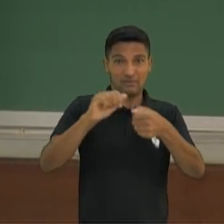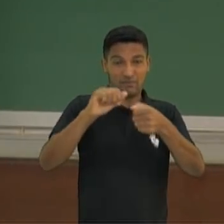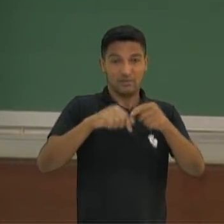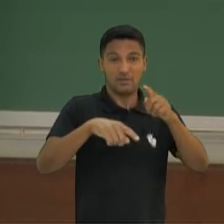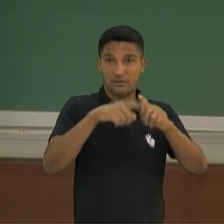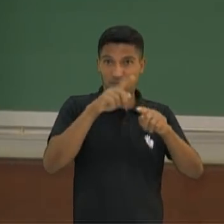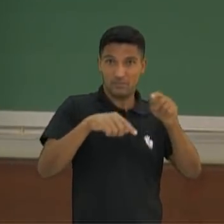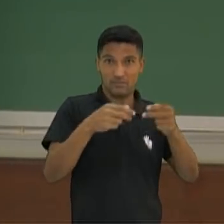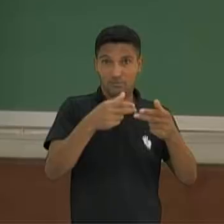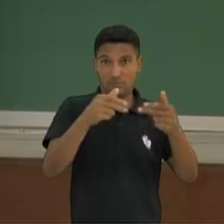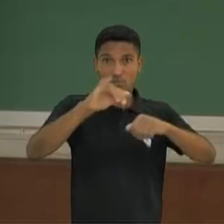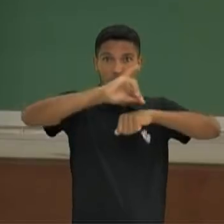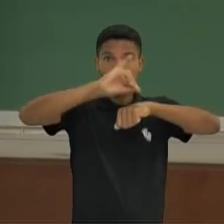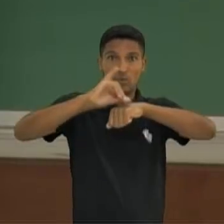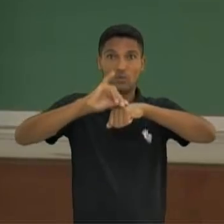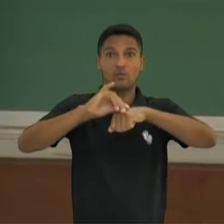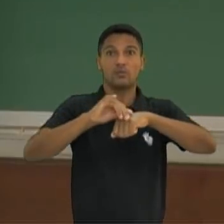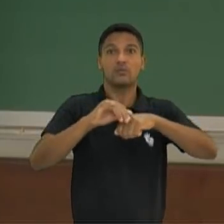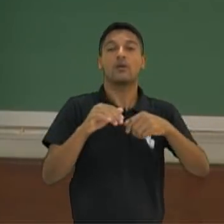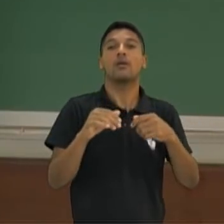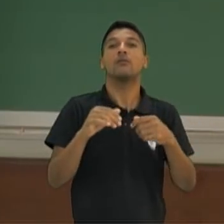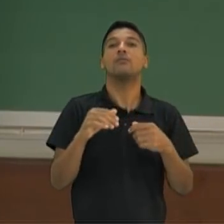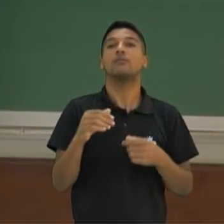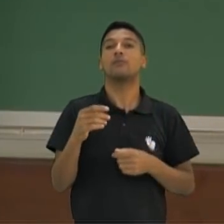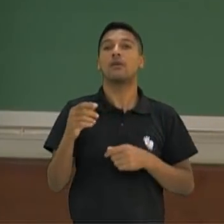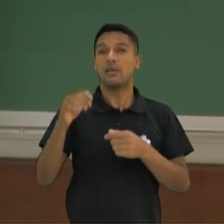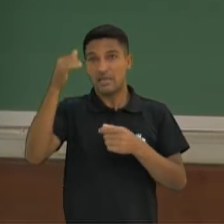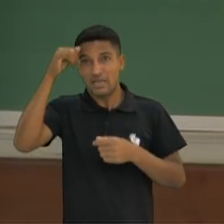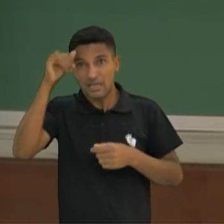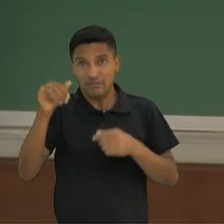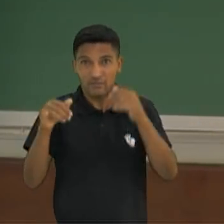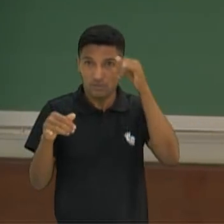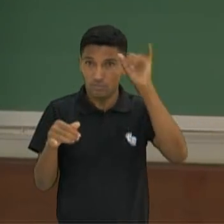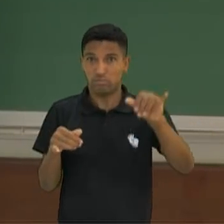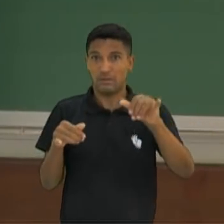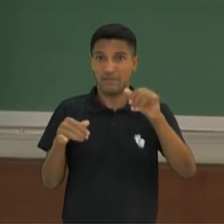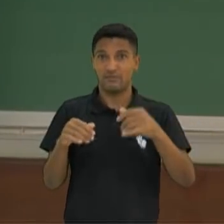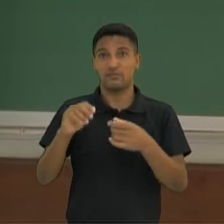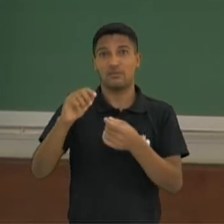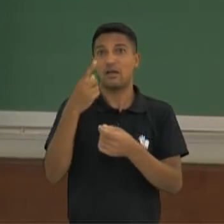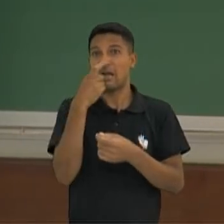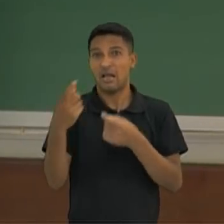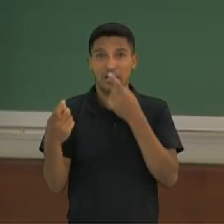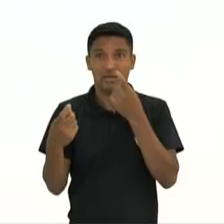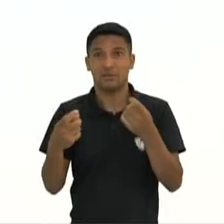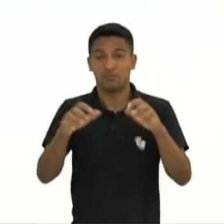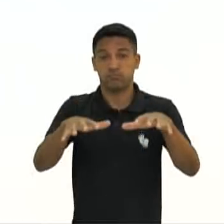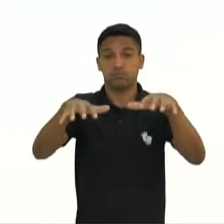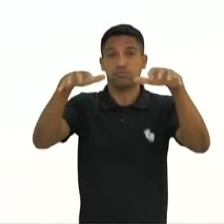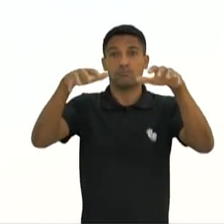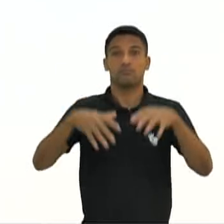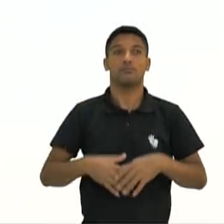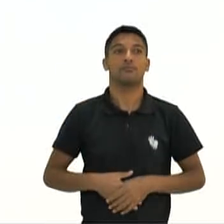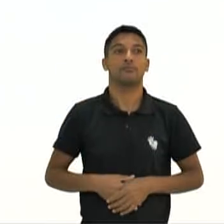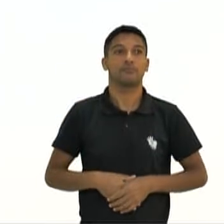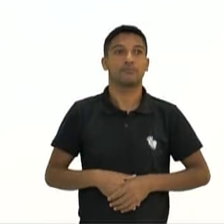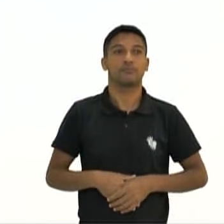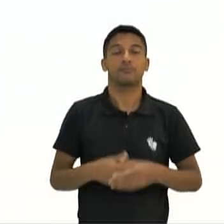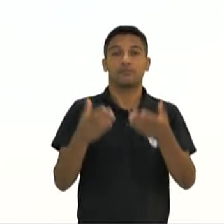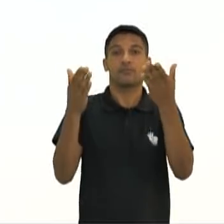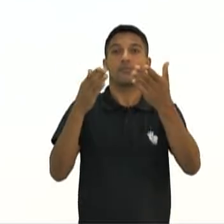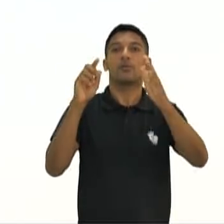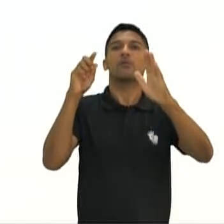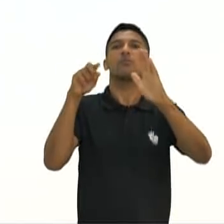isso ser efetivamente assimilado, vamos fechar com esta atividade, que diz o seguinte: sobre a destinação do